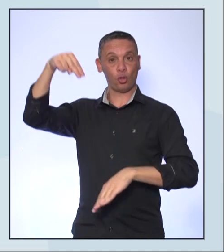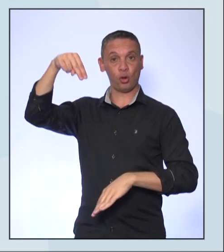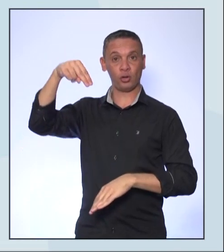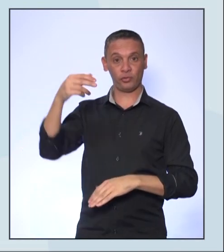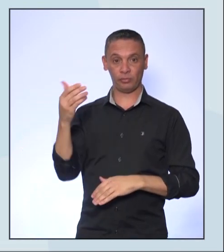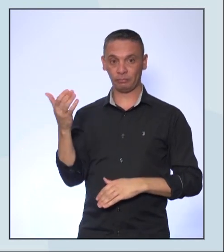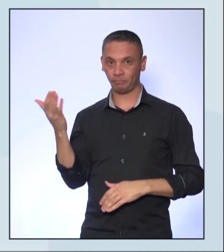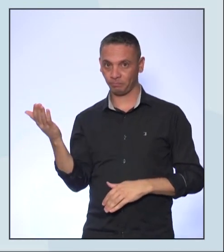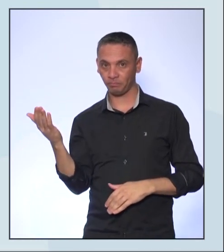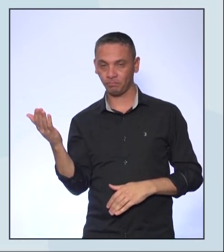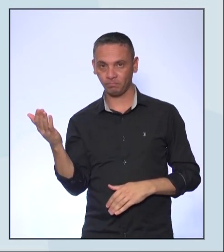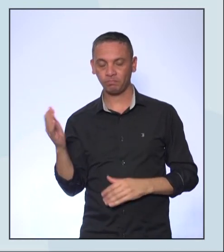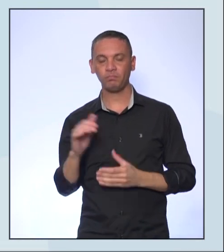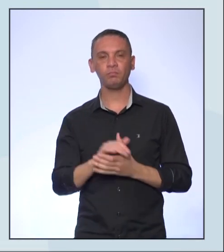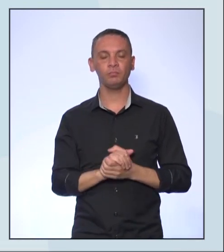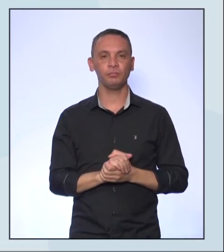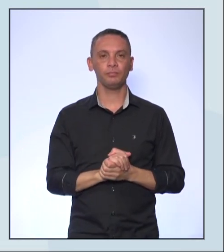tem